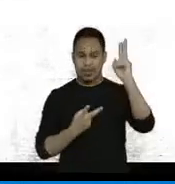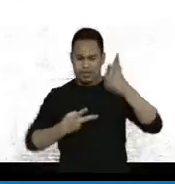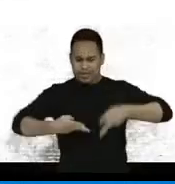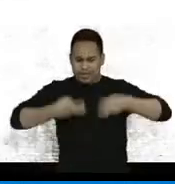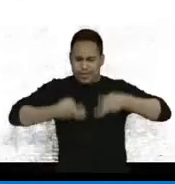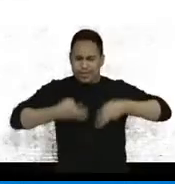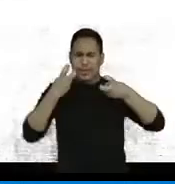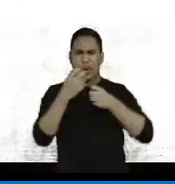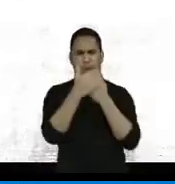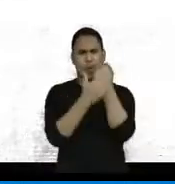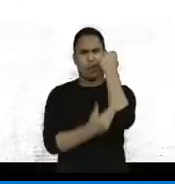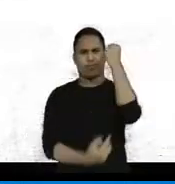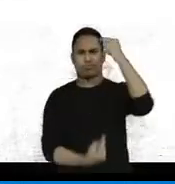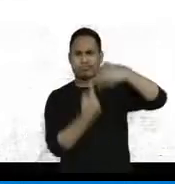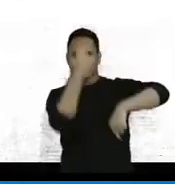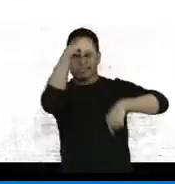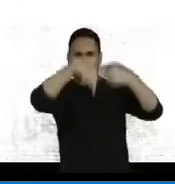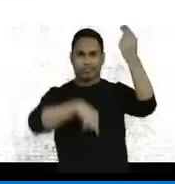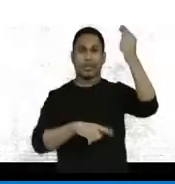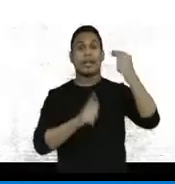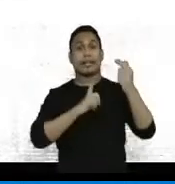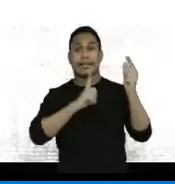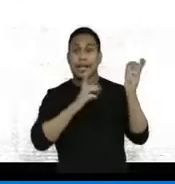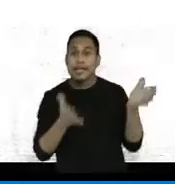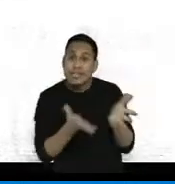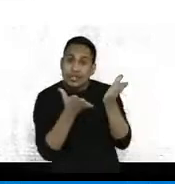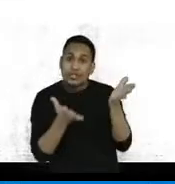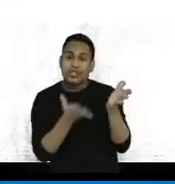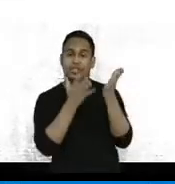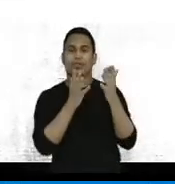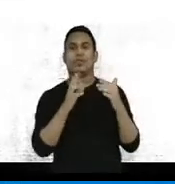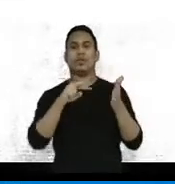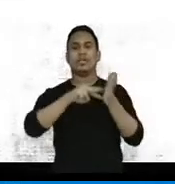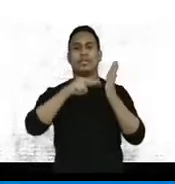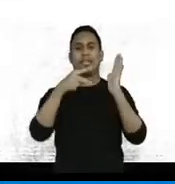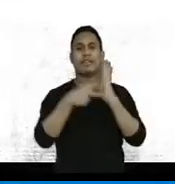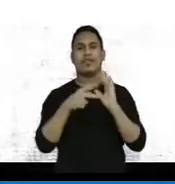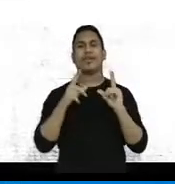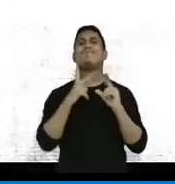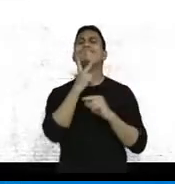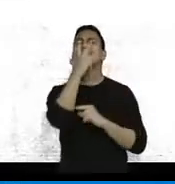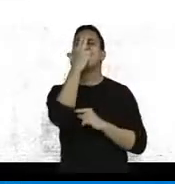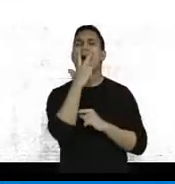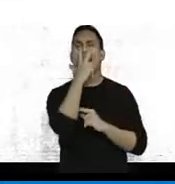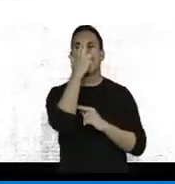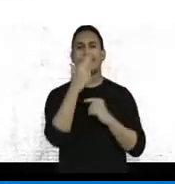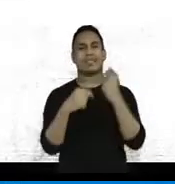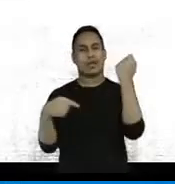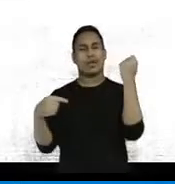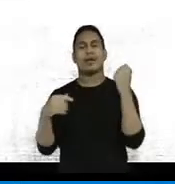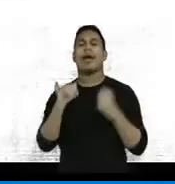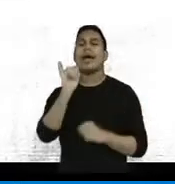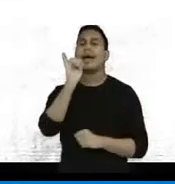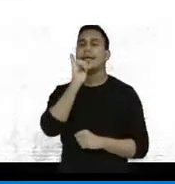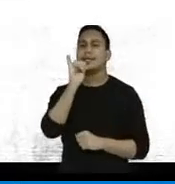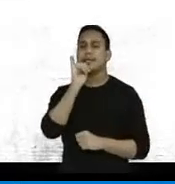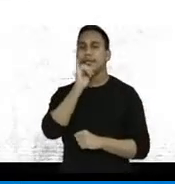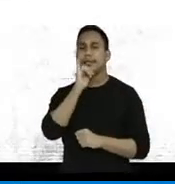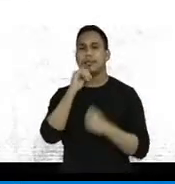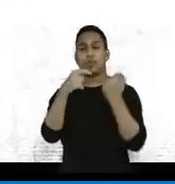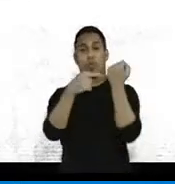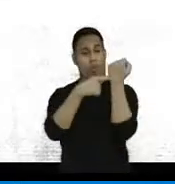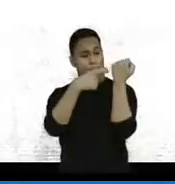Alguma coisa foi lá, apertou o botãozinho, vamos dizer que você está com dor aqui no pulso. Alguma coisa foi lá, apertou o